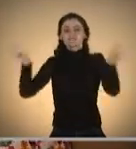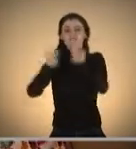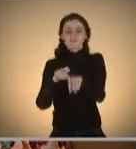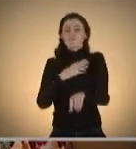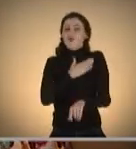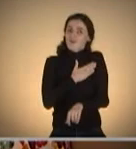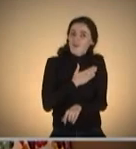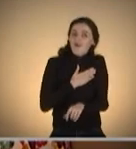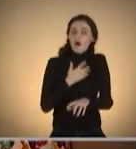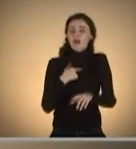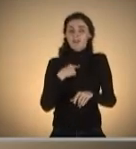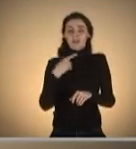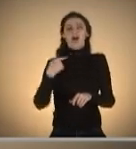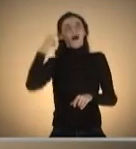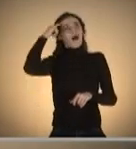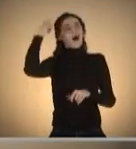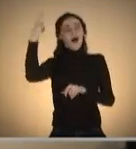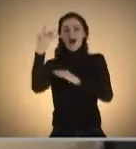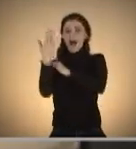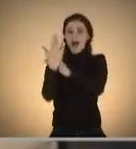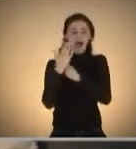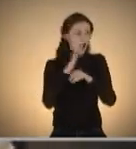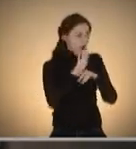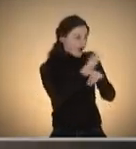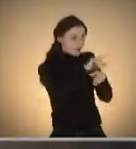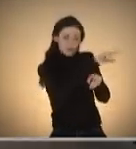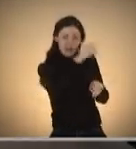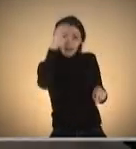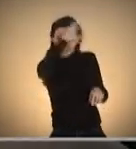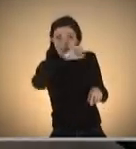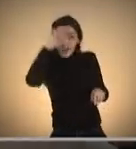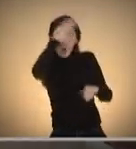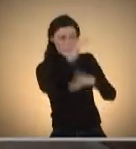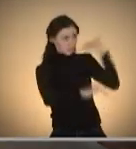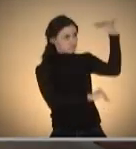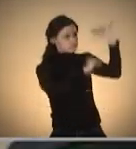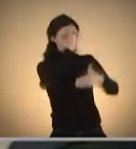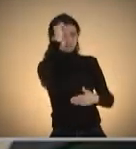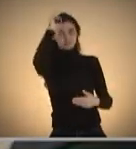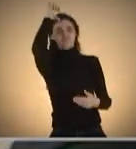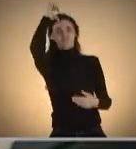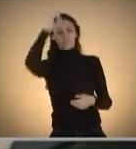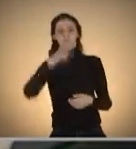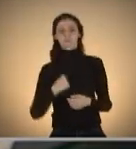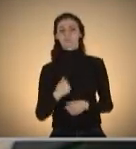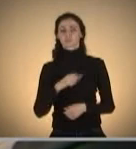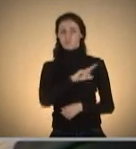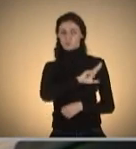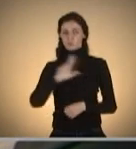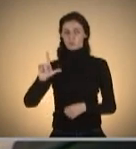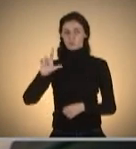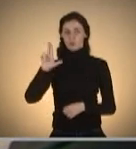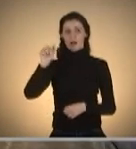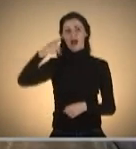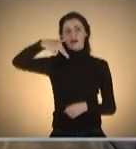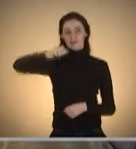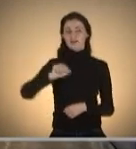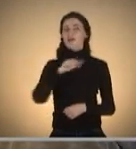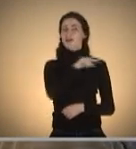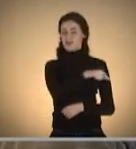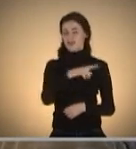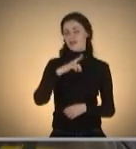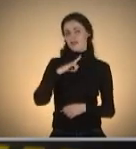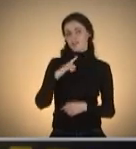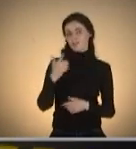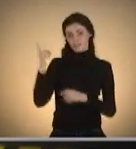muito bem lá no laboratório de informática. Isso auxilia a aprendizagem e o desenvolvimento cognitivo deles. Meu nome